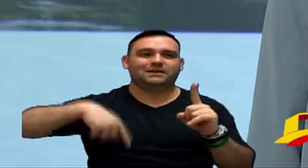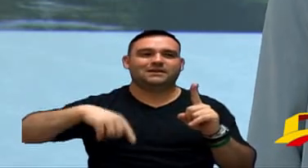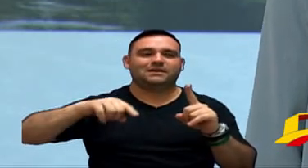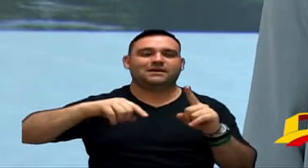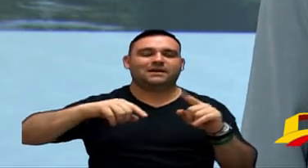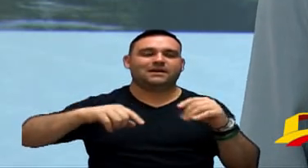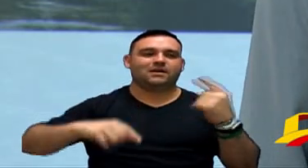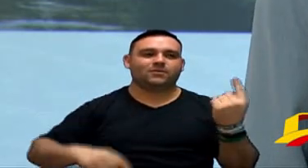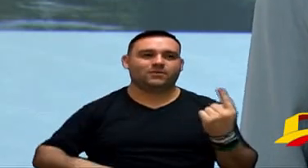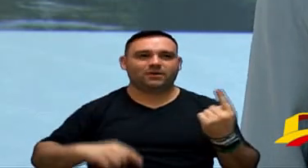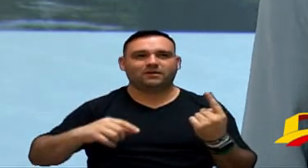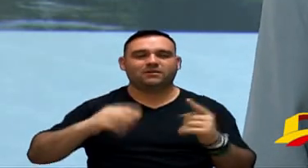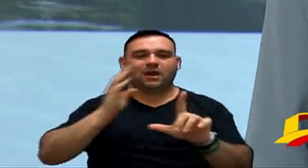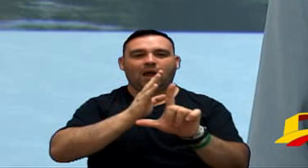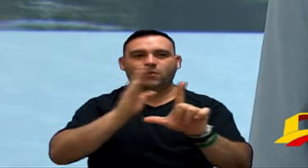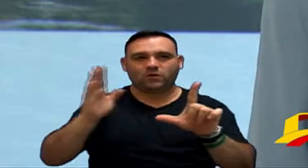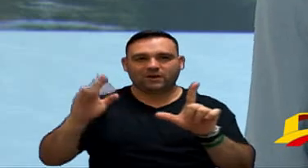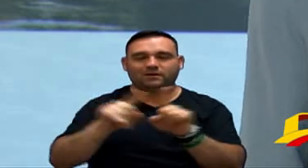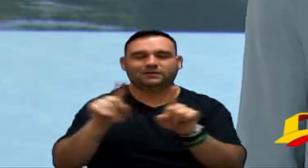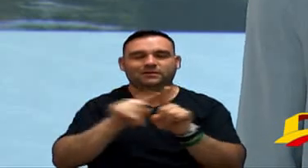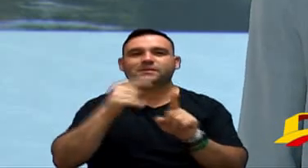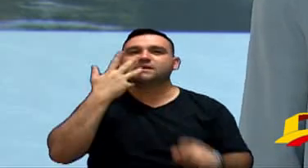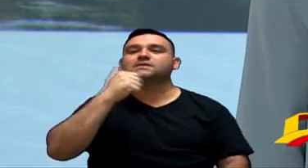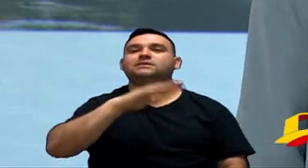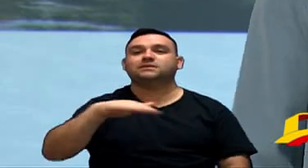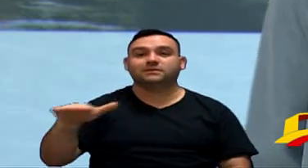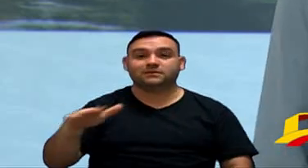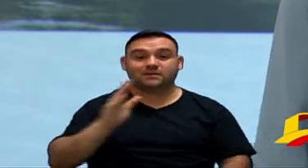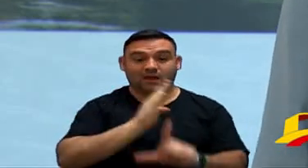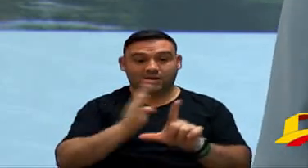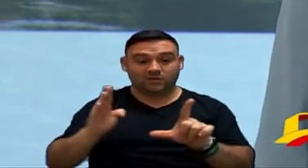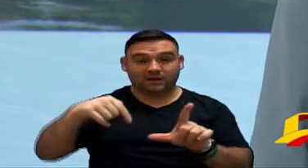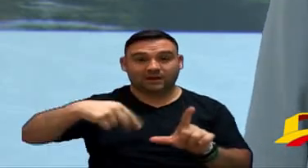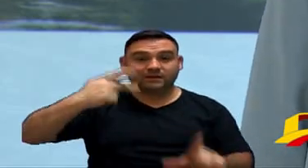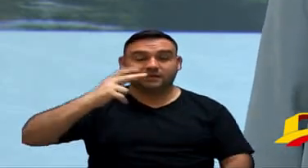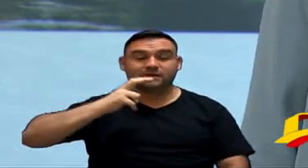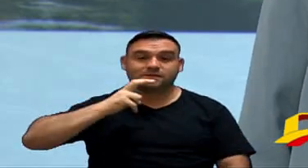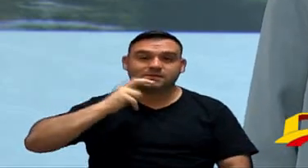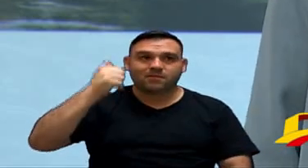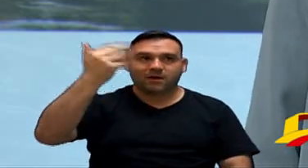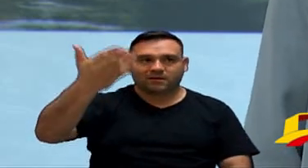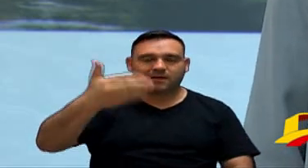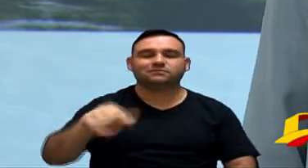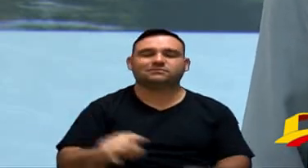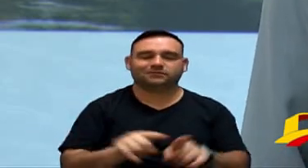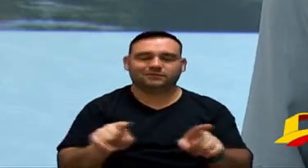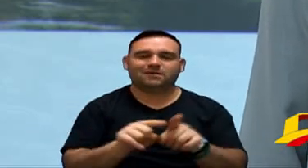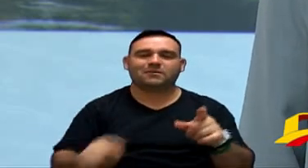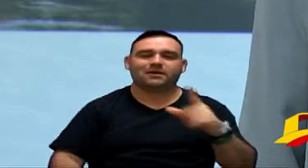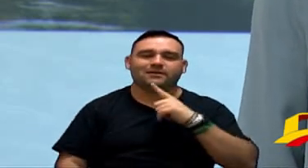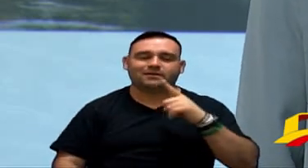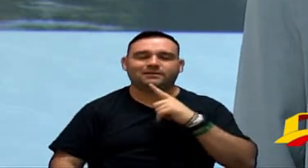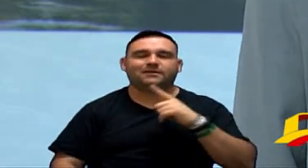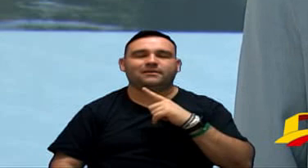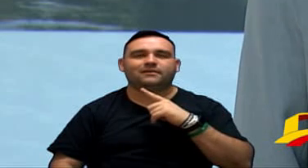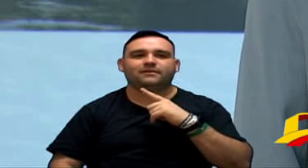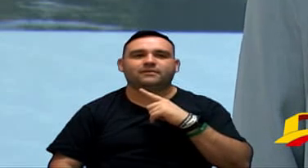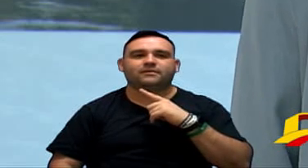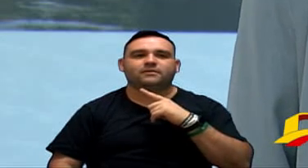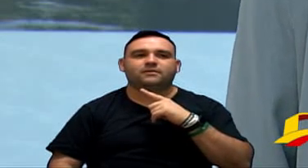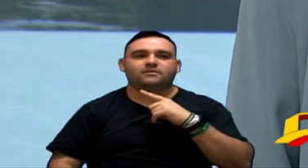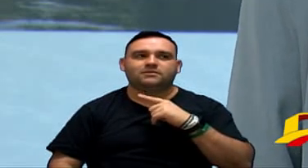a biblioteca infantil Nossa biblioteca aqui principal também está com uma uma